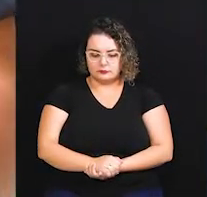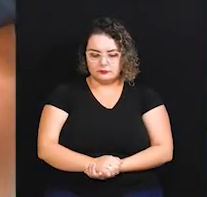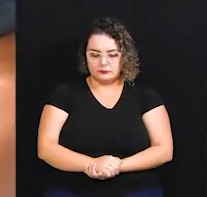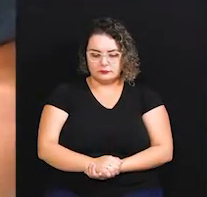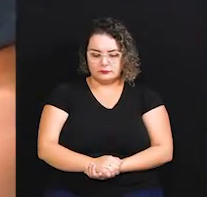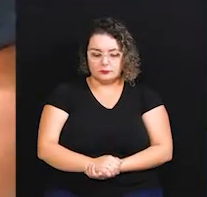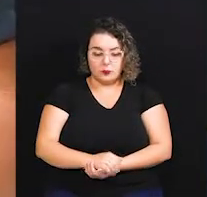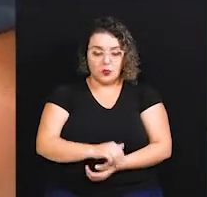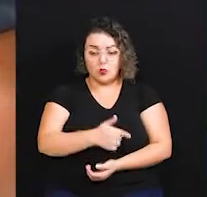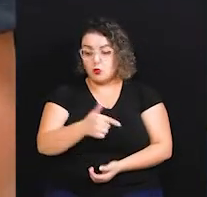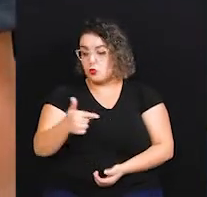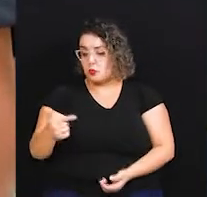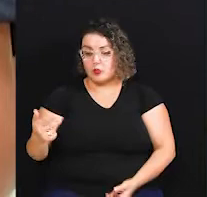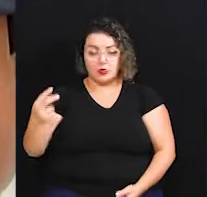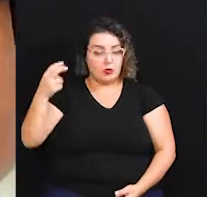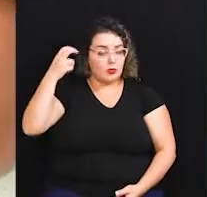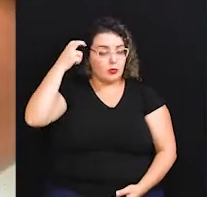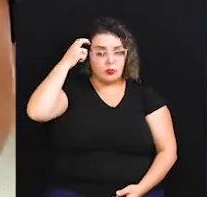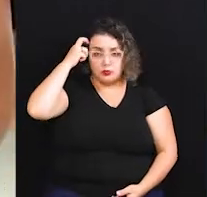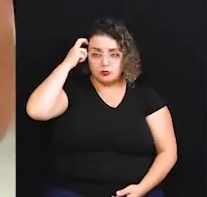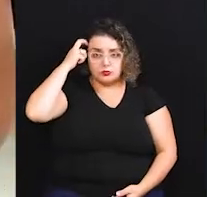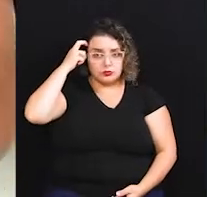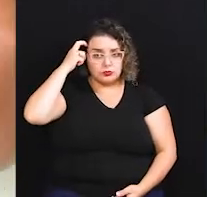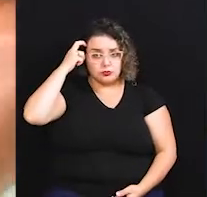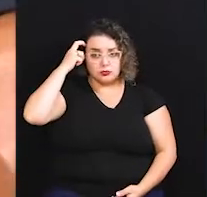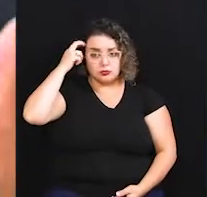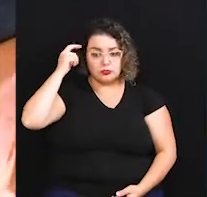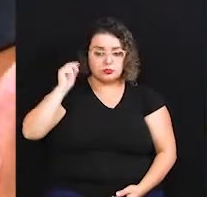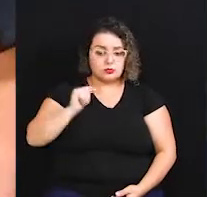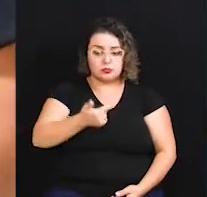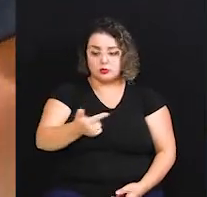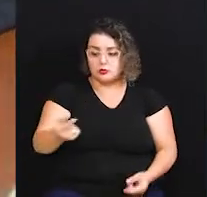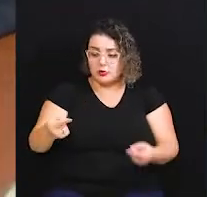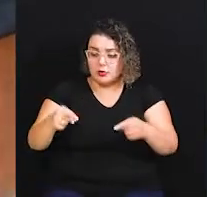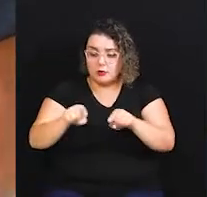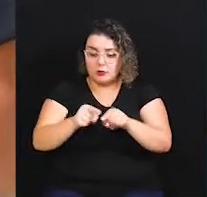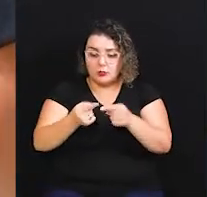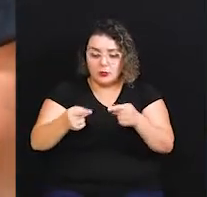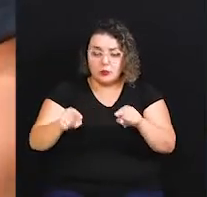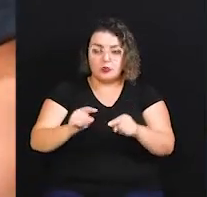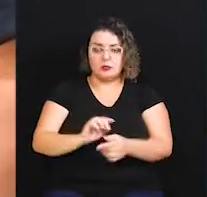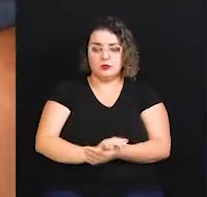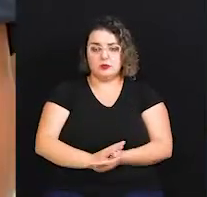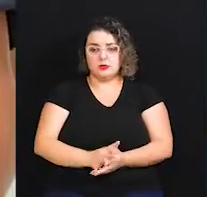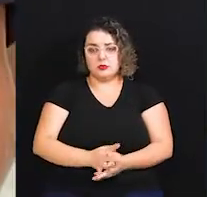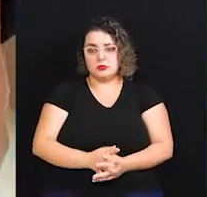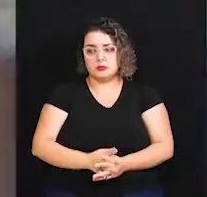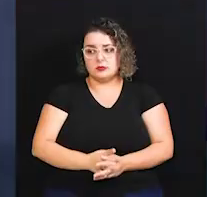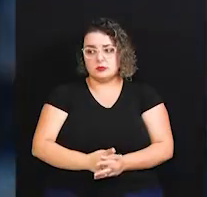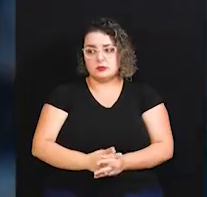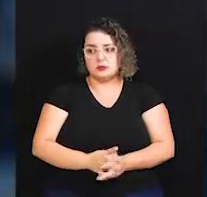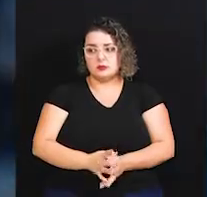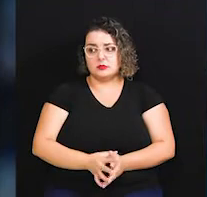onde não existe cultura, onde não existe música, onde não existe